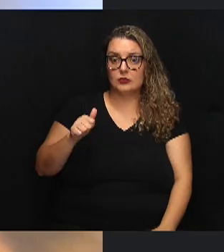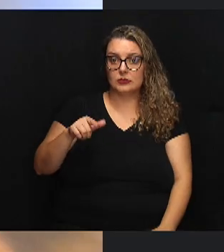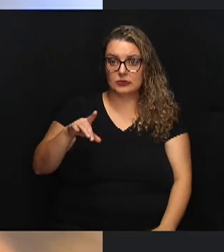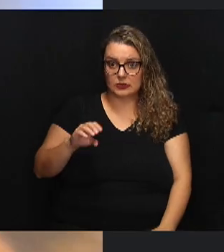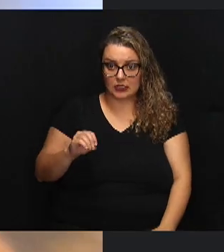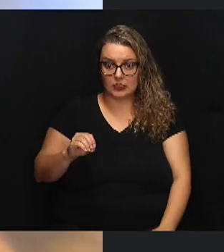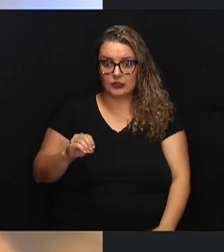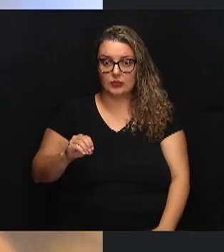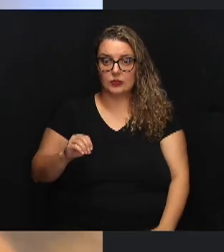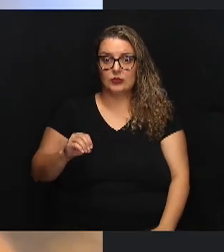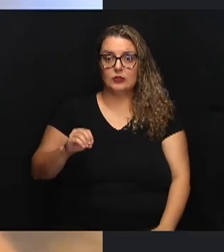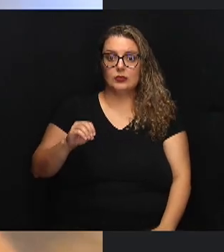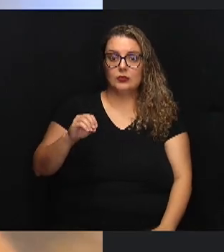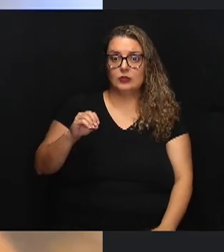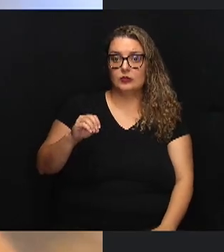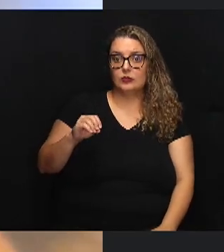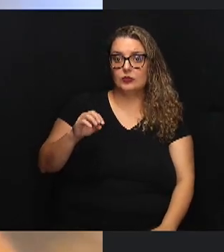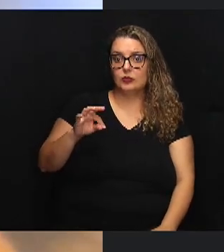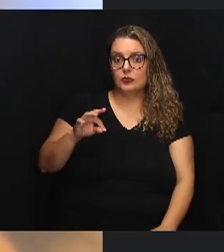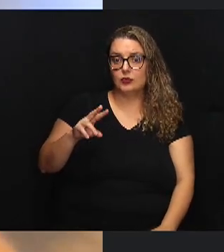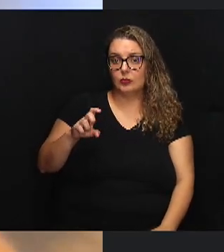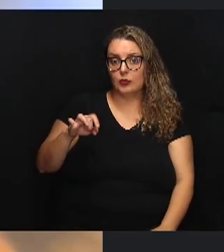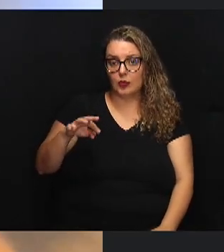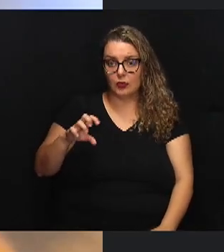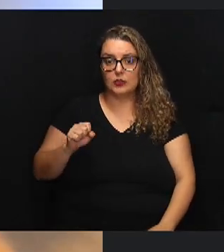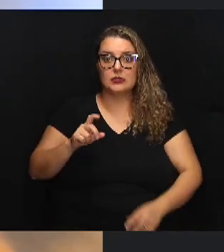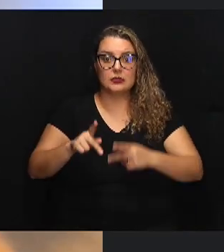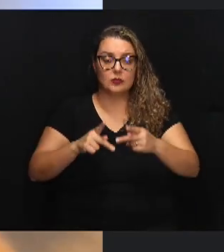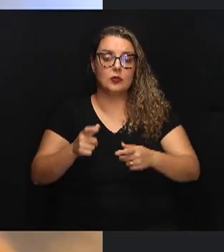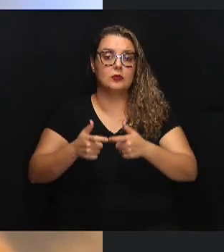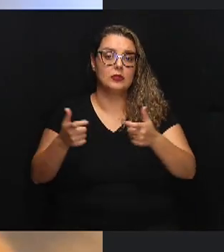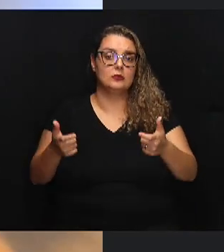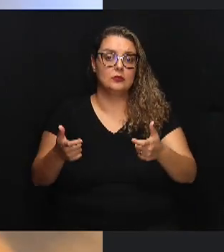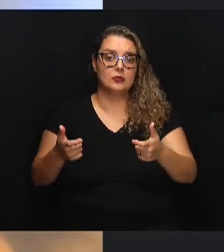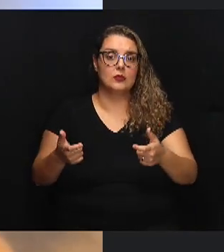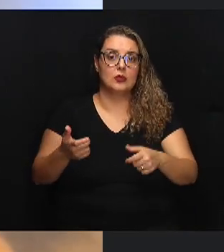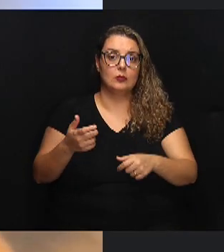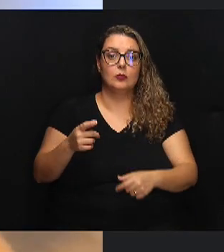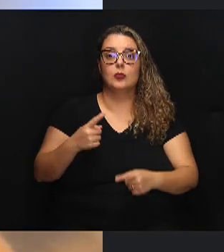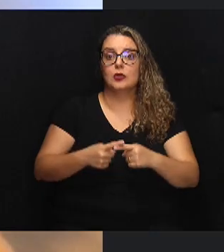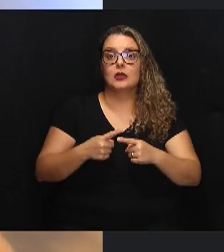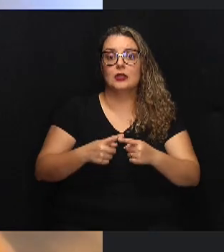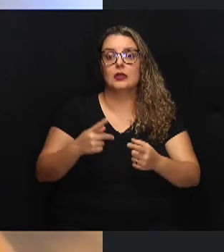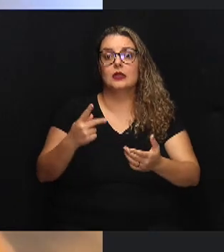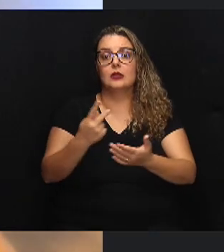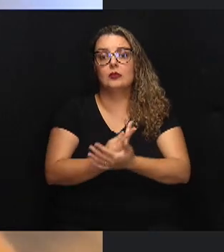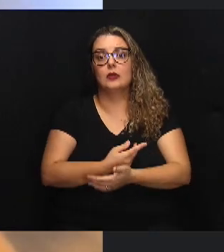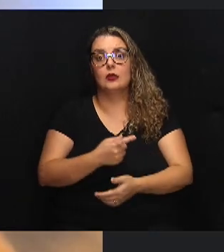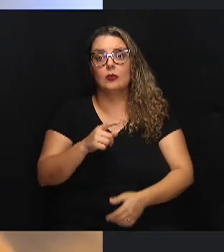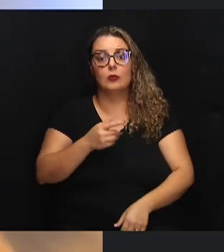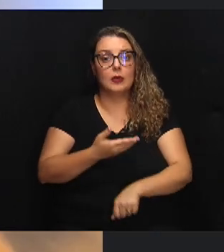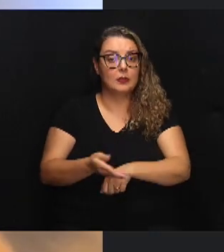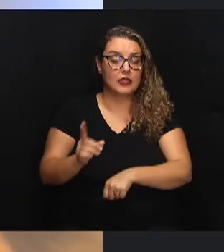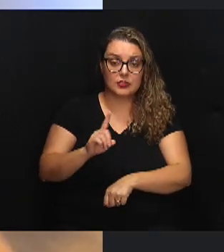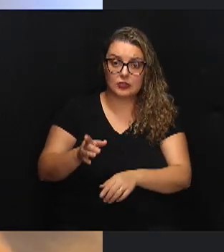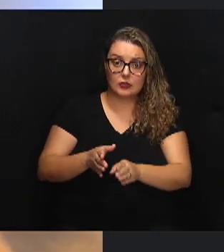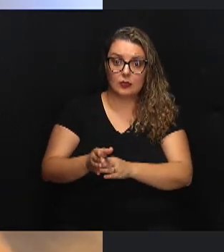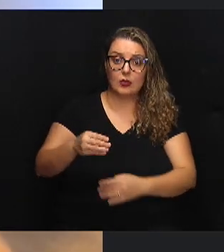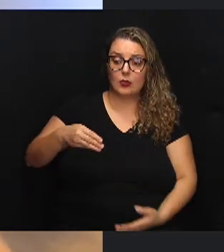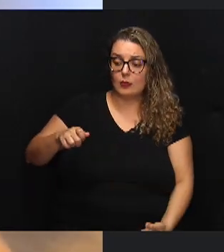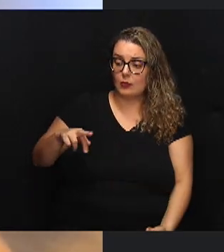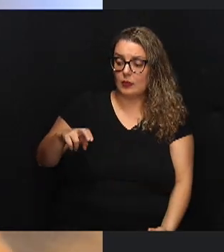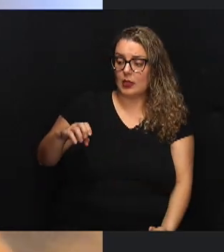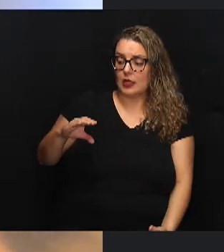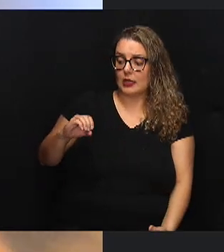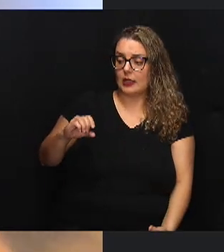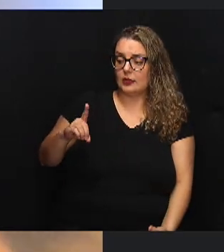geral. Por que que isso é considerado um erro, né? Uma prática que não é recomendada? Os marcadores